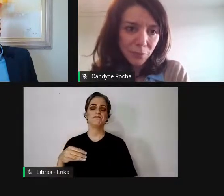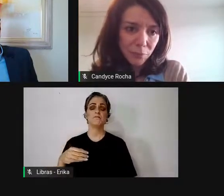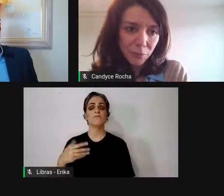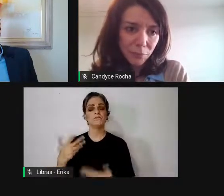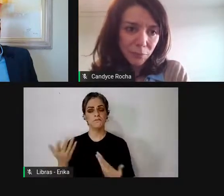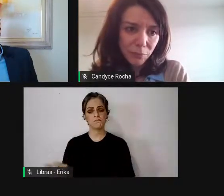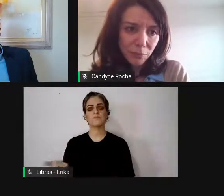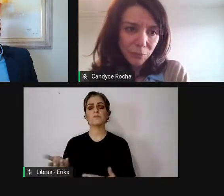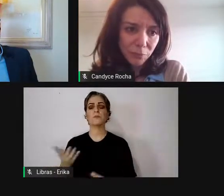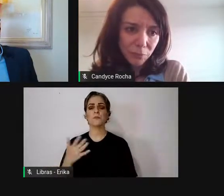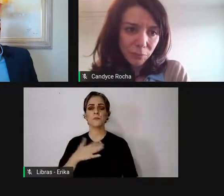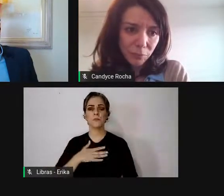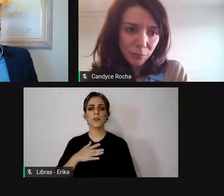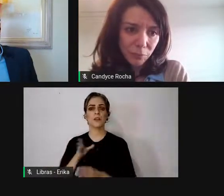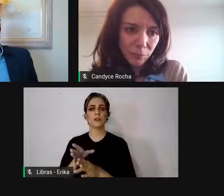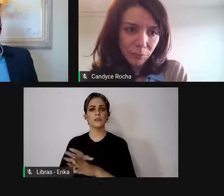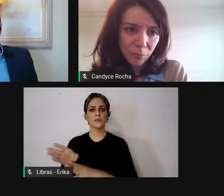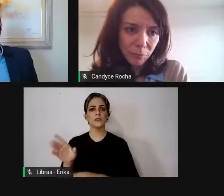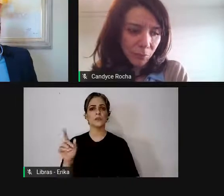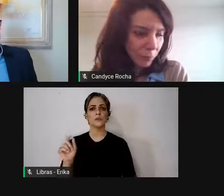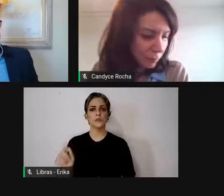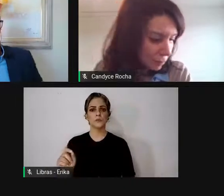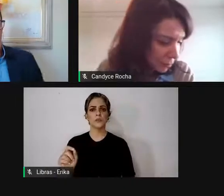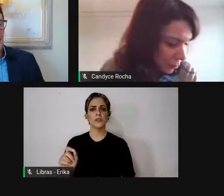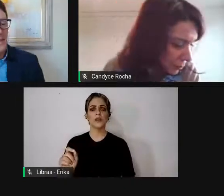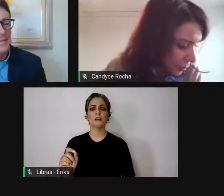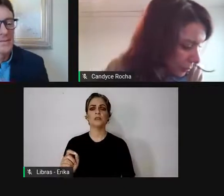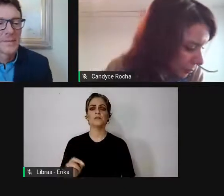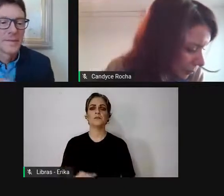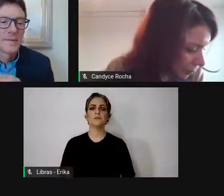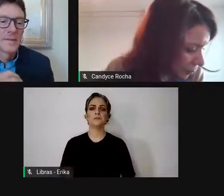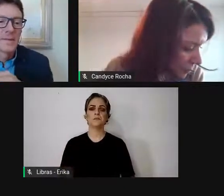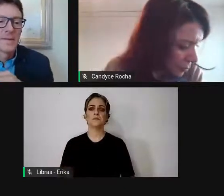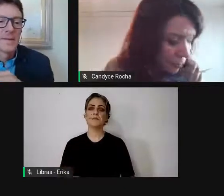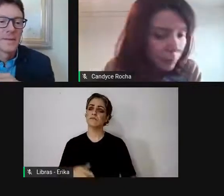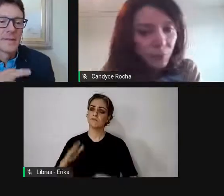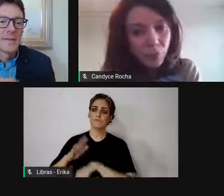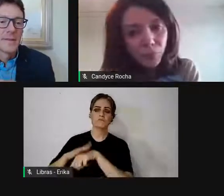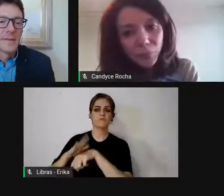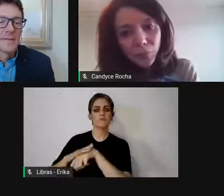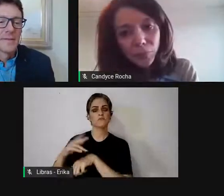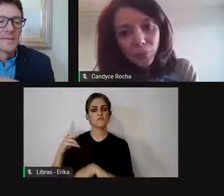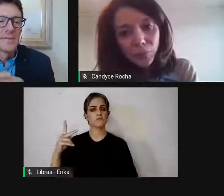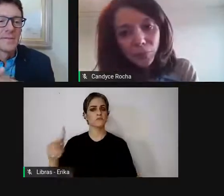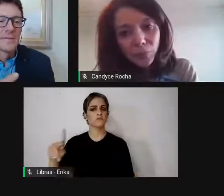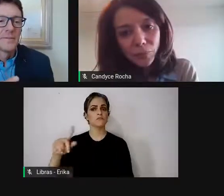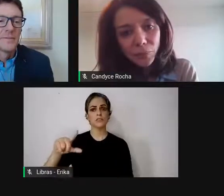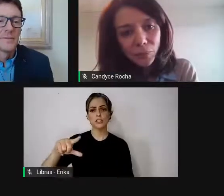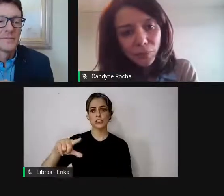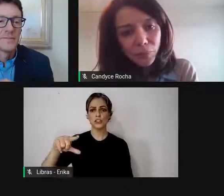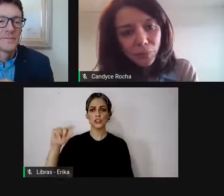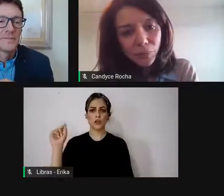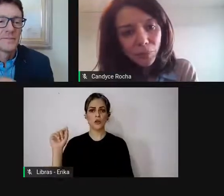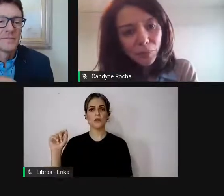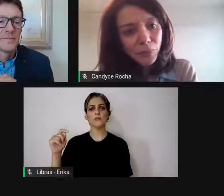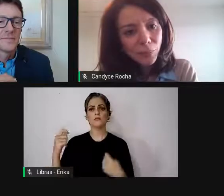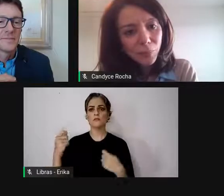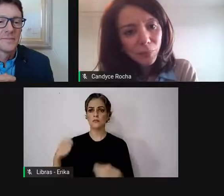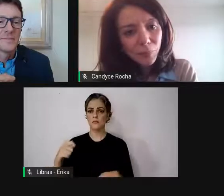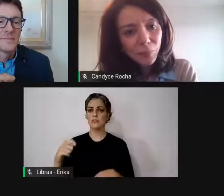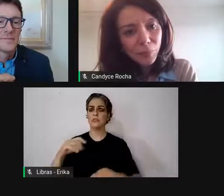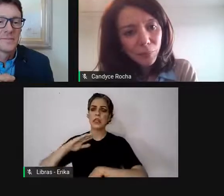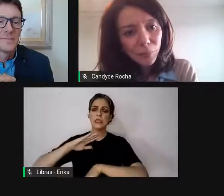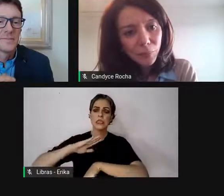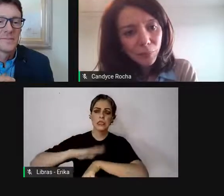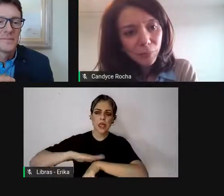Primeiro, é uma opção, tá? Assim, é uma escolha que você vai ter que investir o seu tempo e